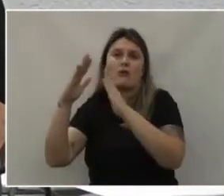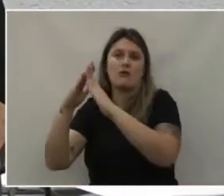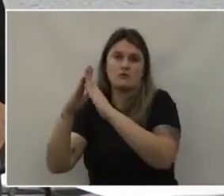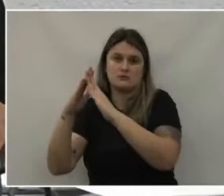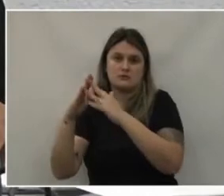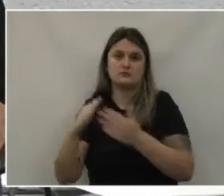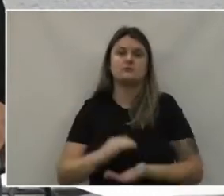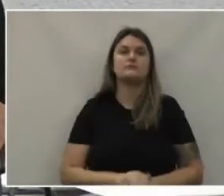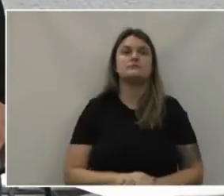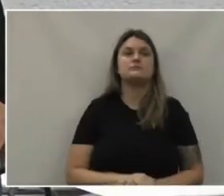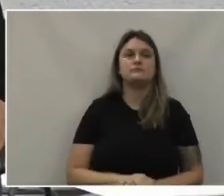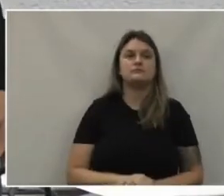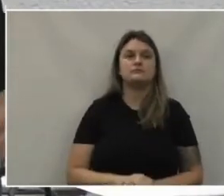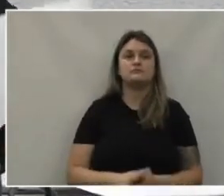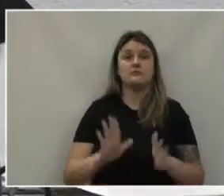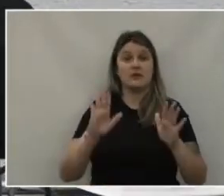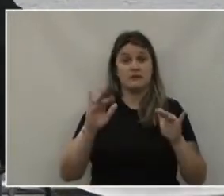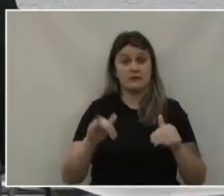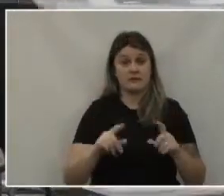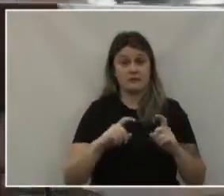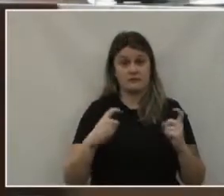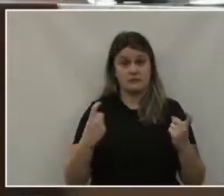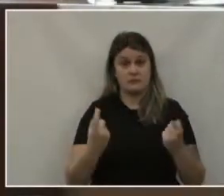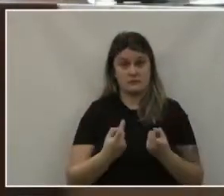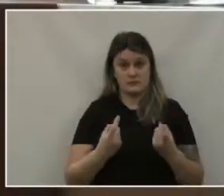Fim do expediente, senhor presidente.